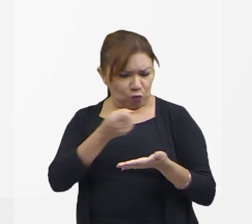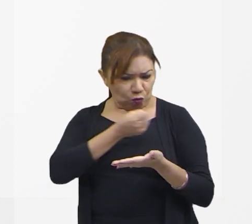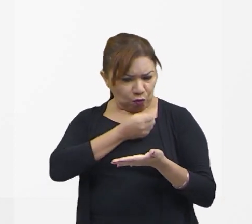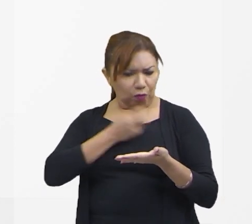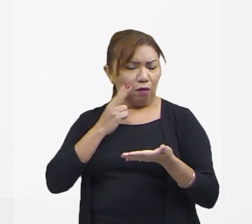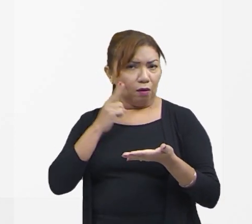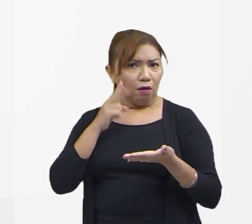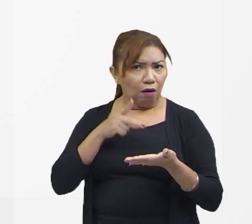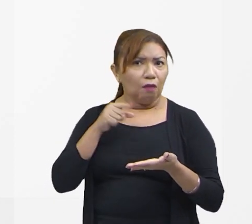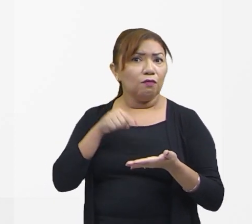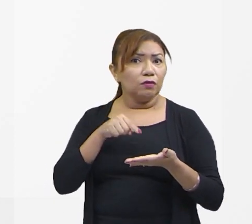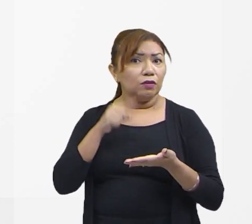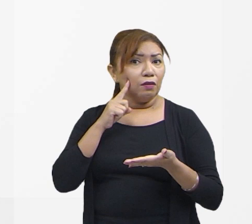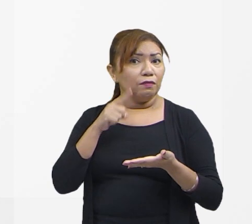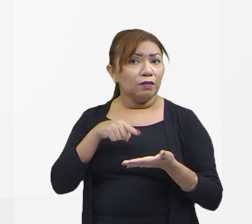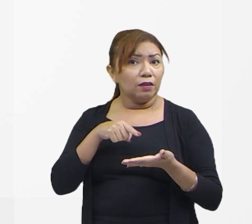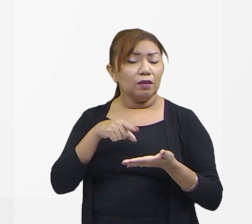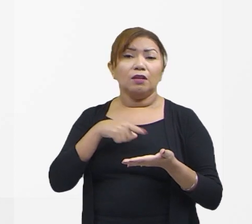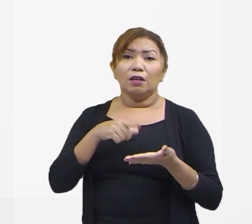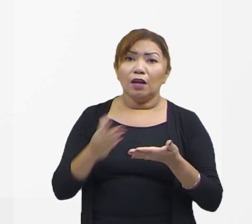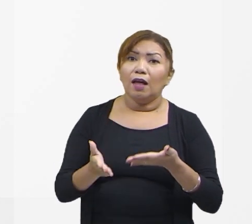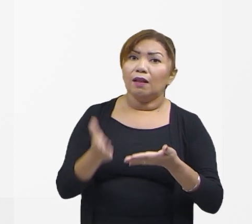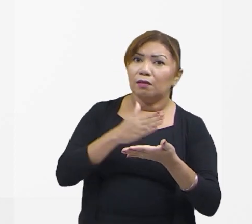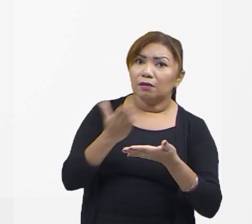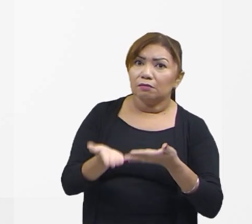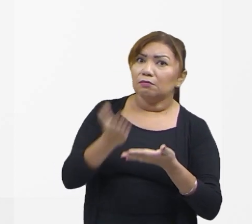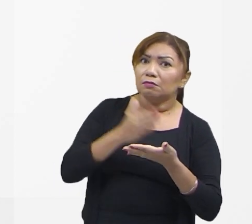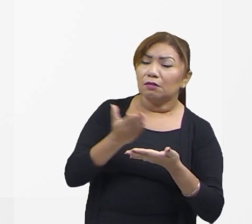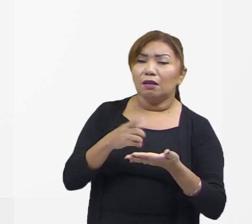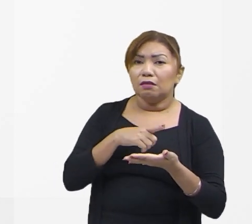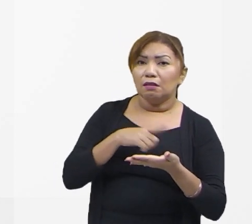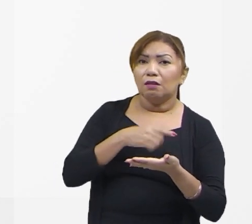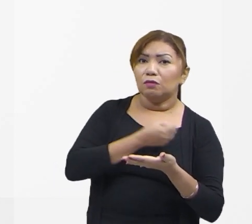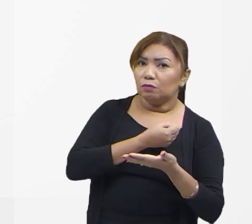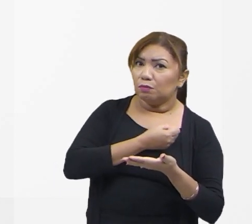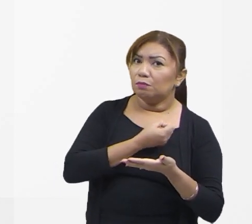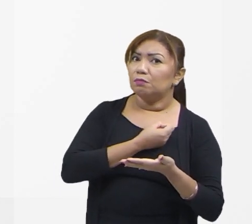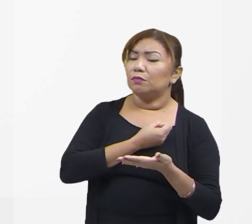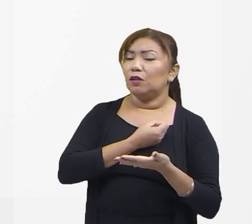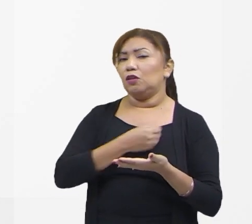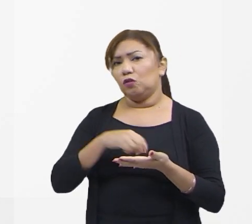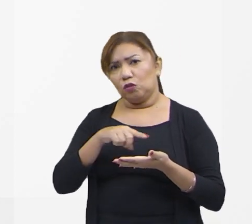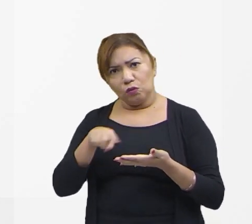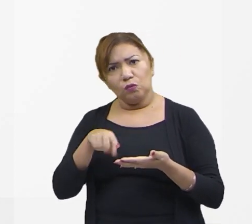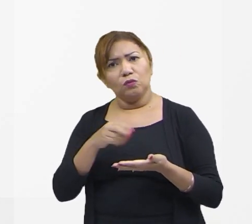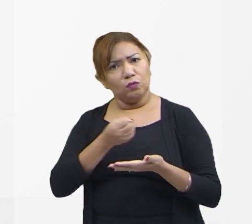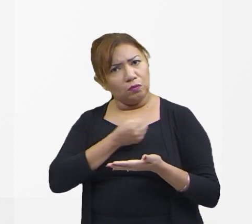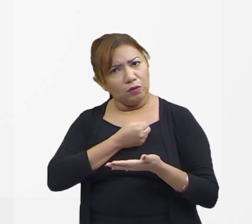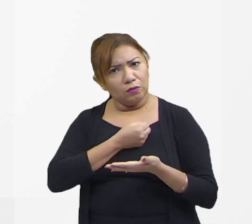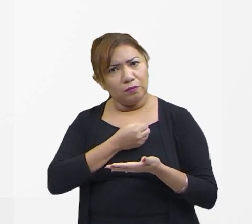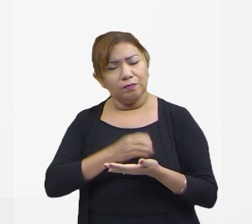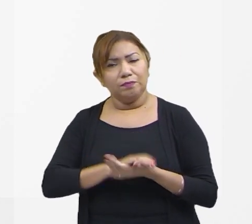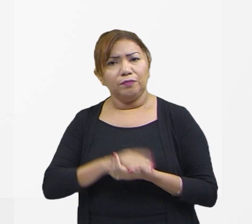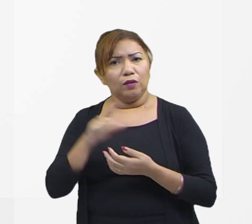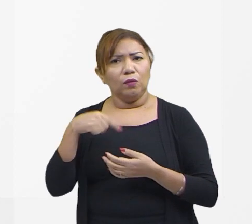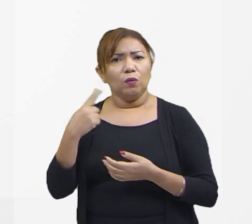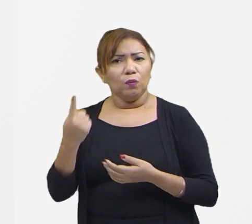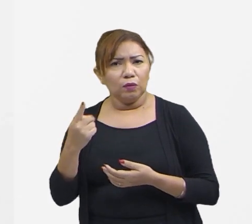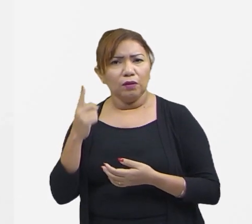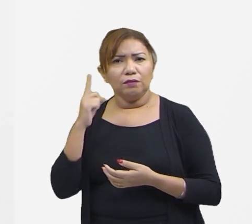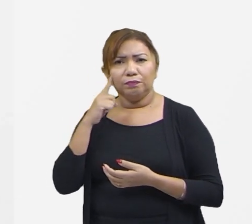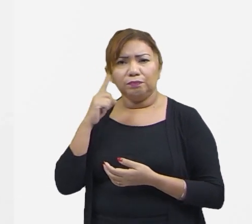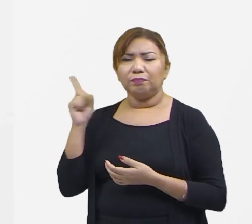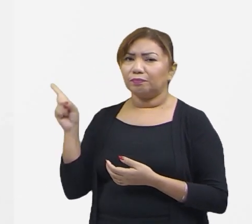Cada parte do jornal é um caderno e tem as suas páginas que também temos que identificar os números. A próxima